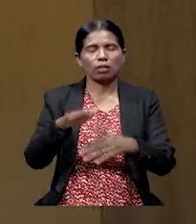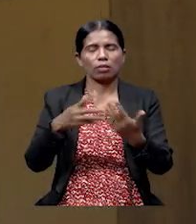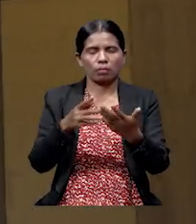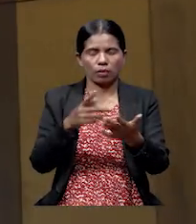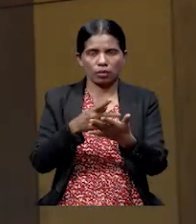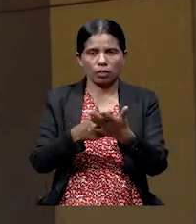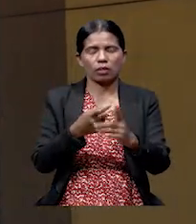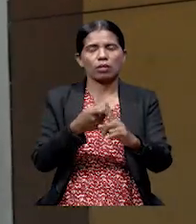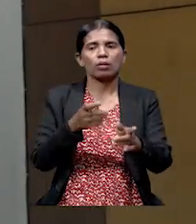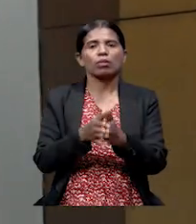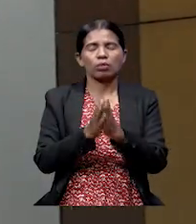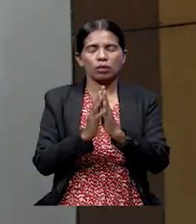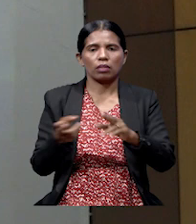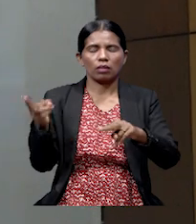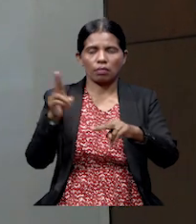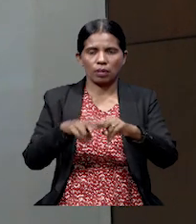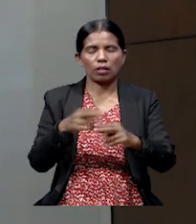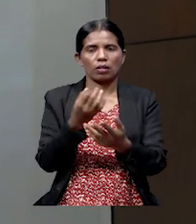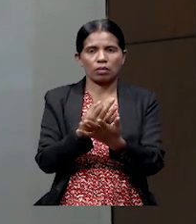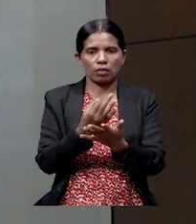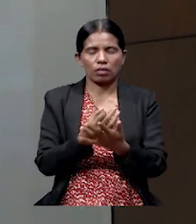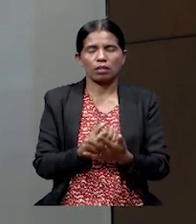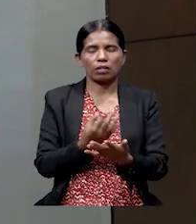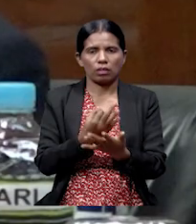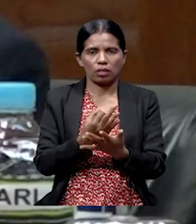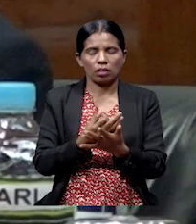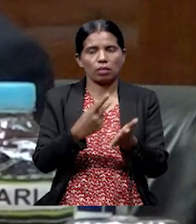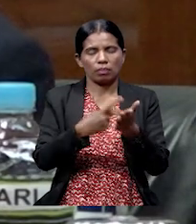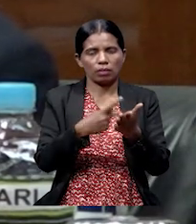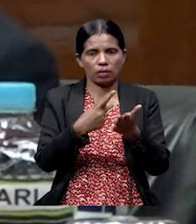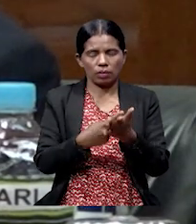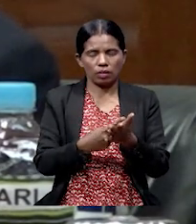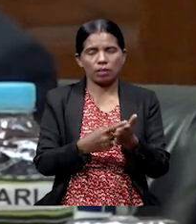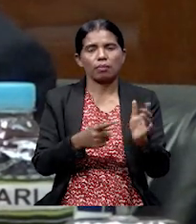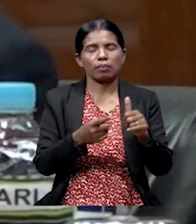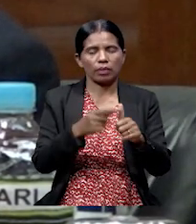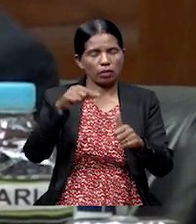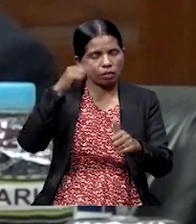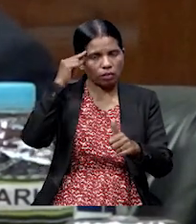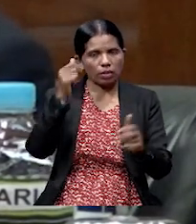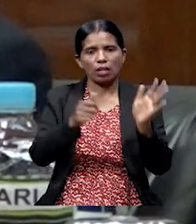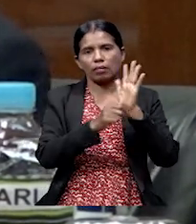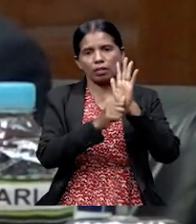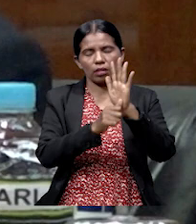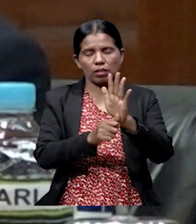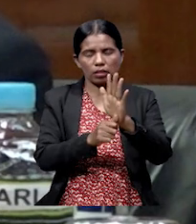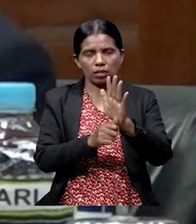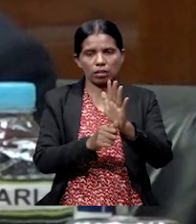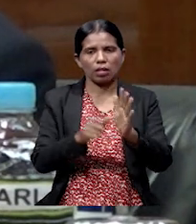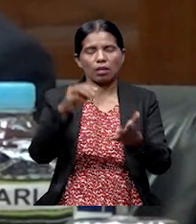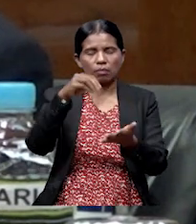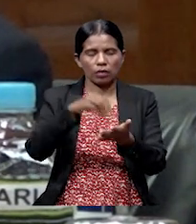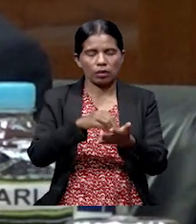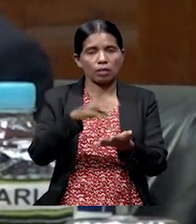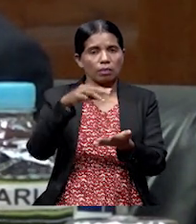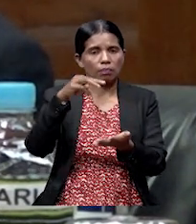proposta, Russo atualmente orçamento. No orçamento e a proposta inicial nebe governo apresenta, atinge bilhão e